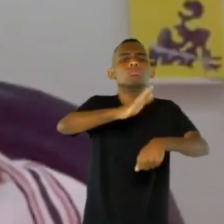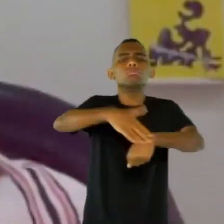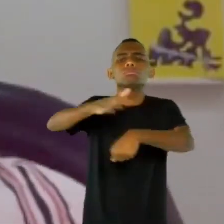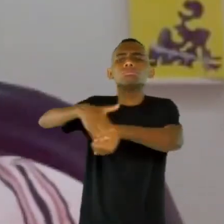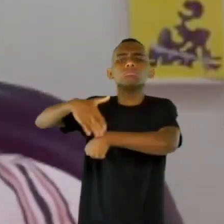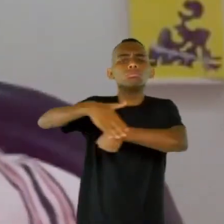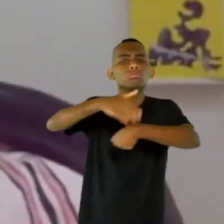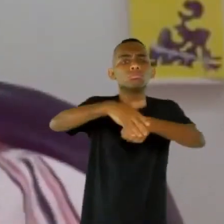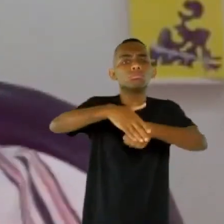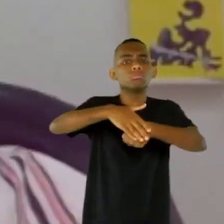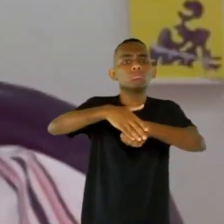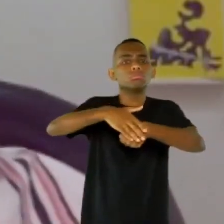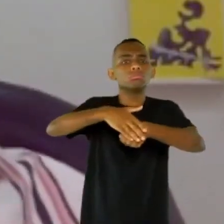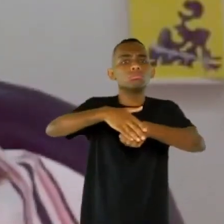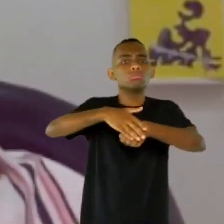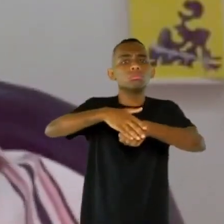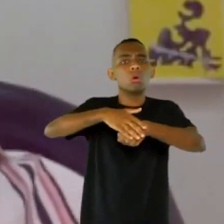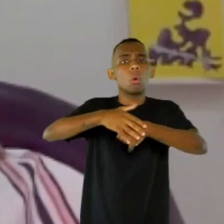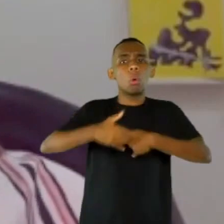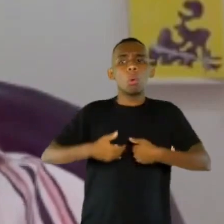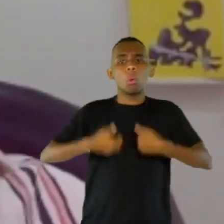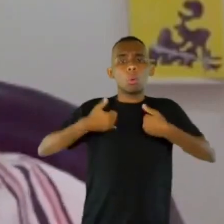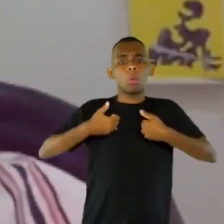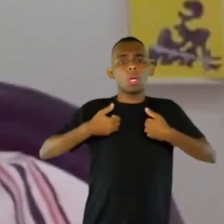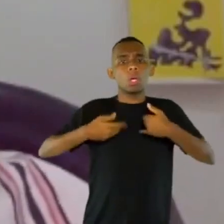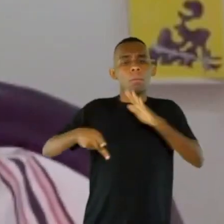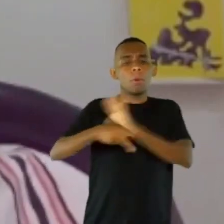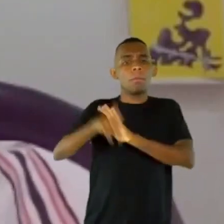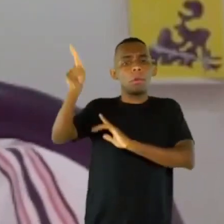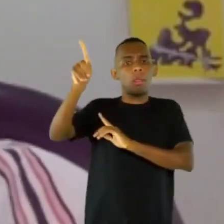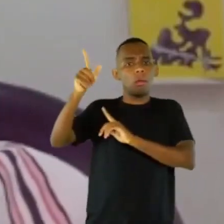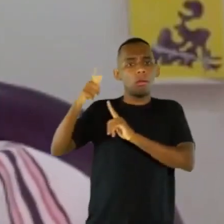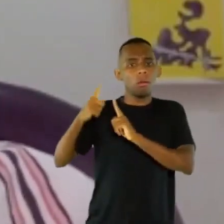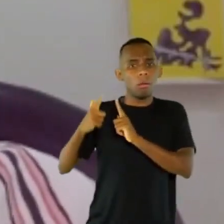supressão do eu durante a tirania soviética.